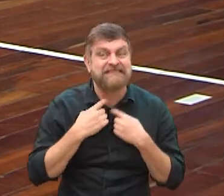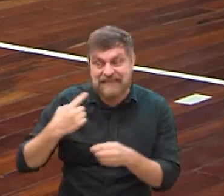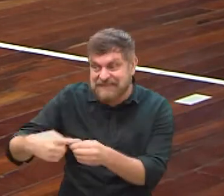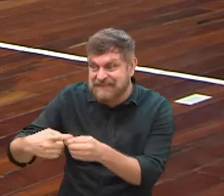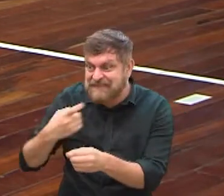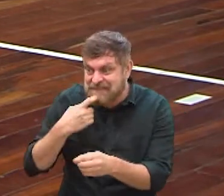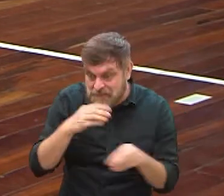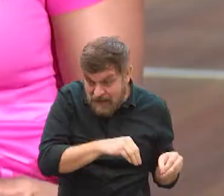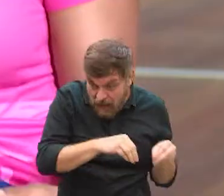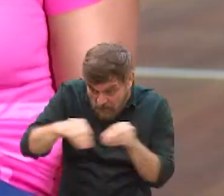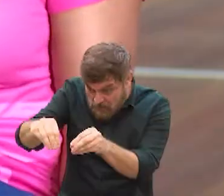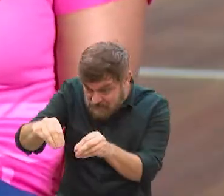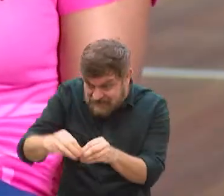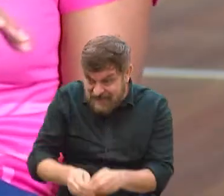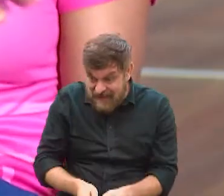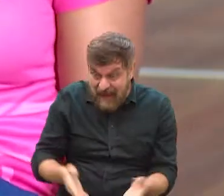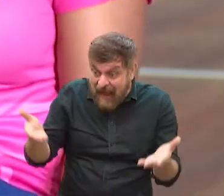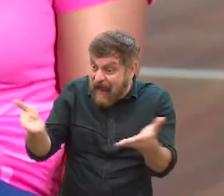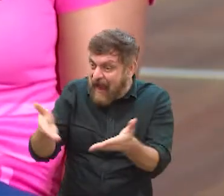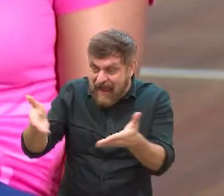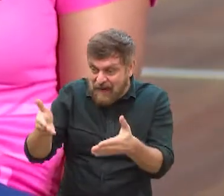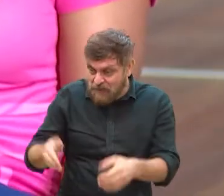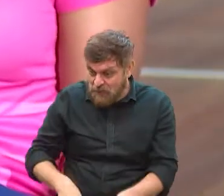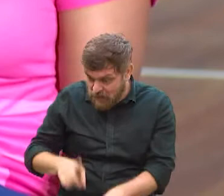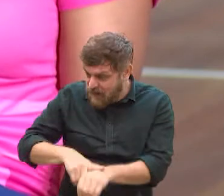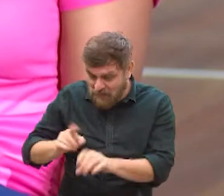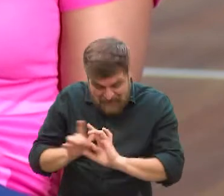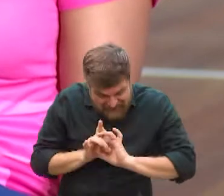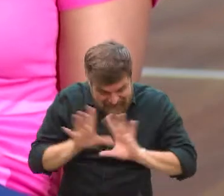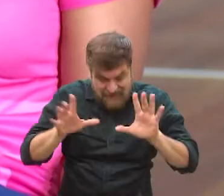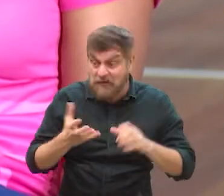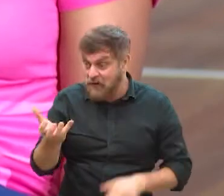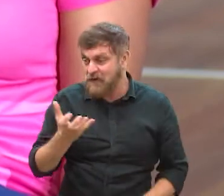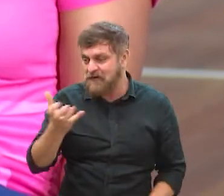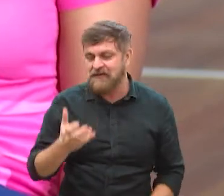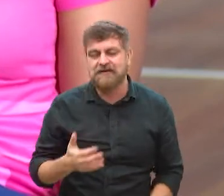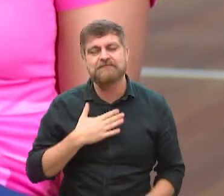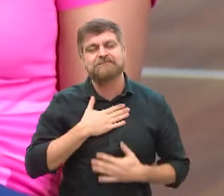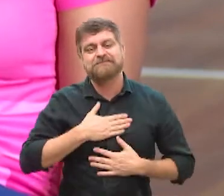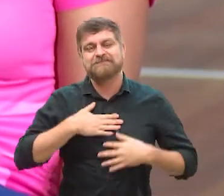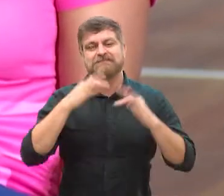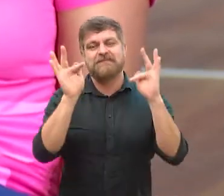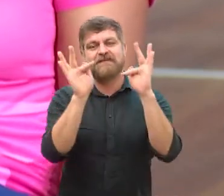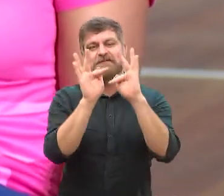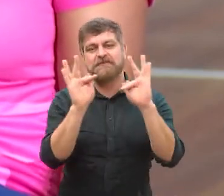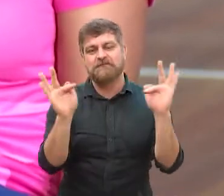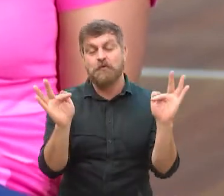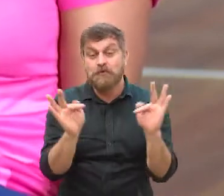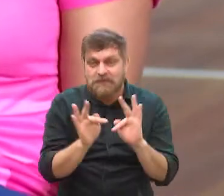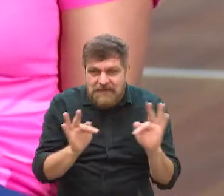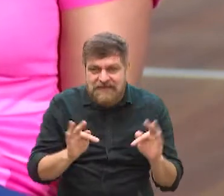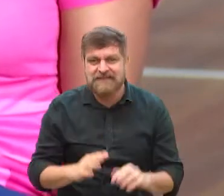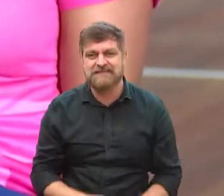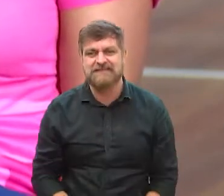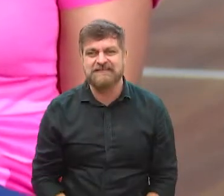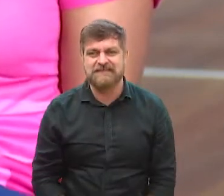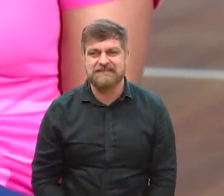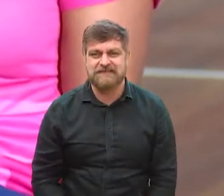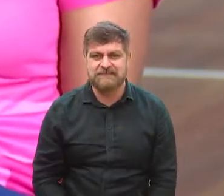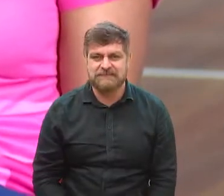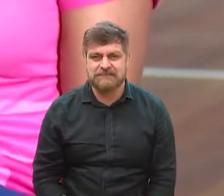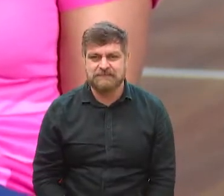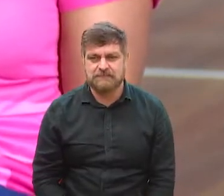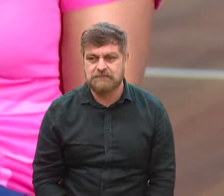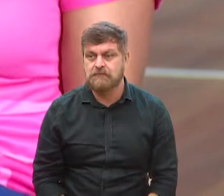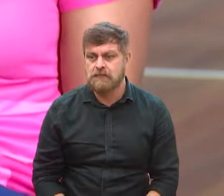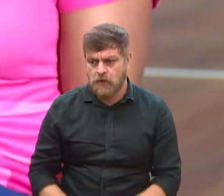agora. Tô indo para aí a hora que você quiser. E nossa, eu fiquei muito feliz mesmo.